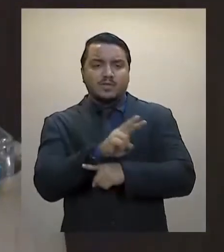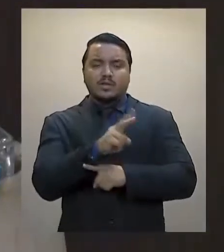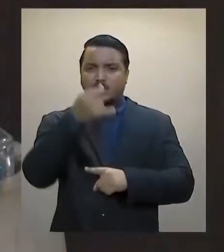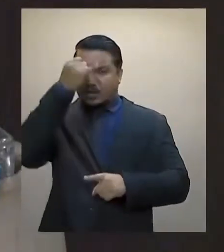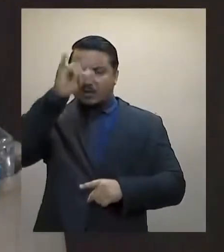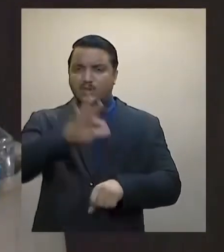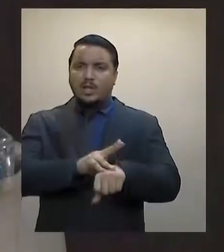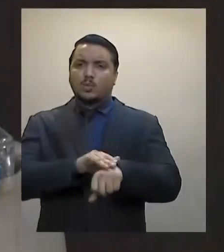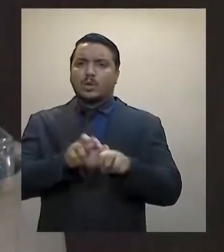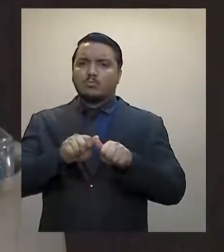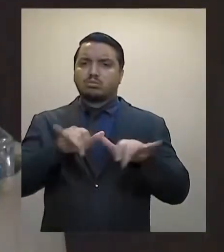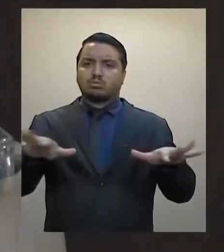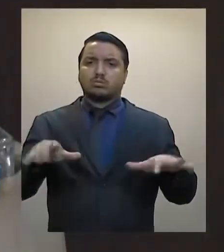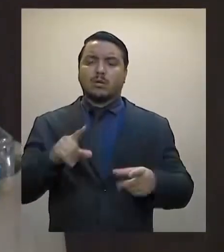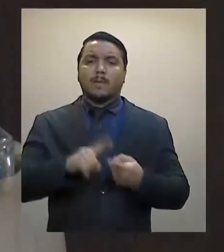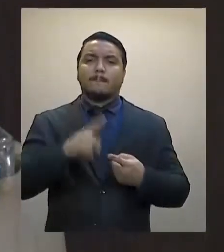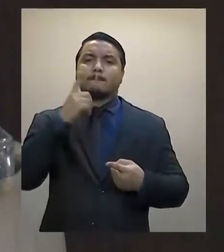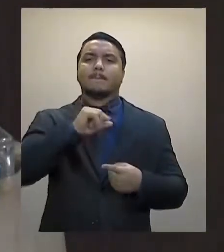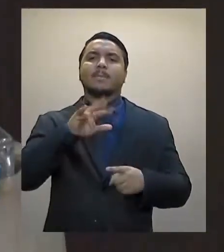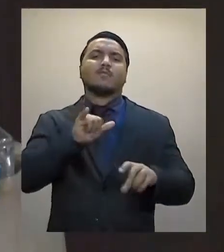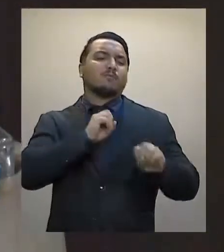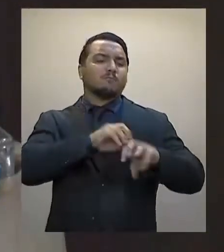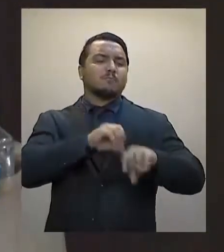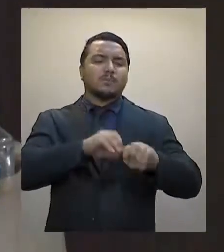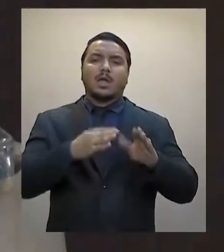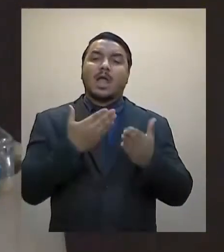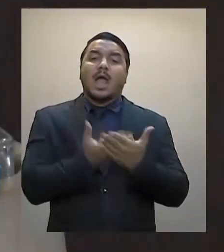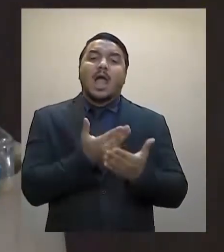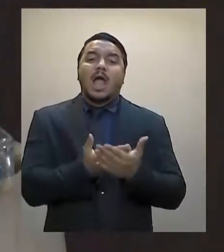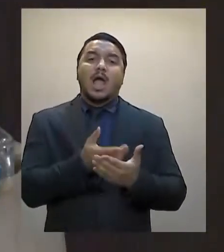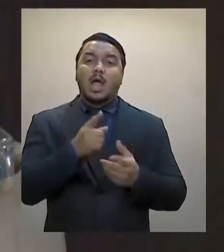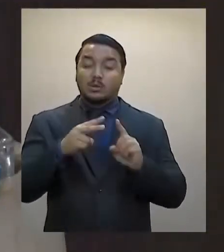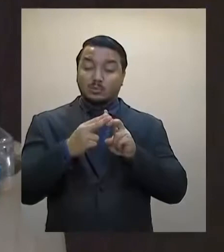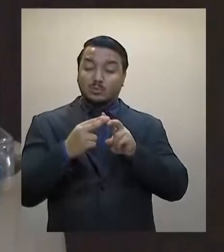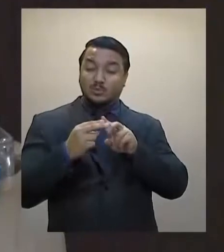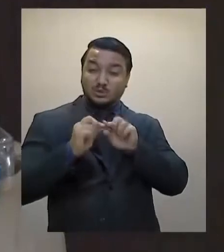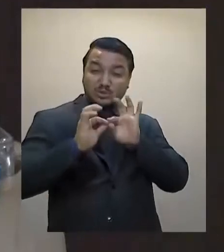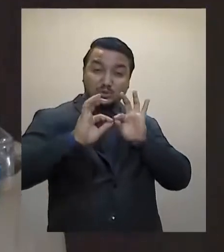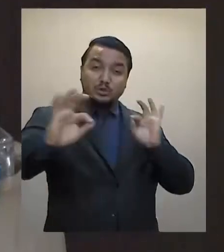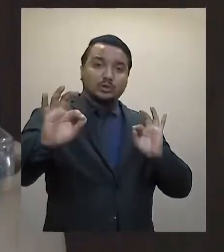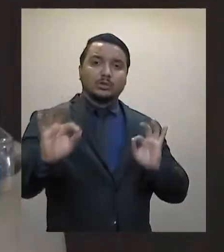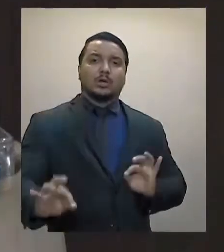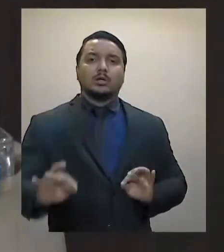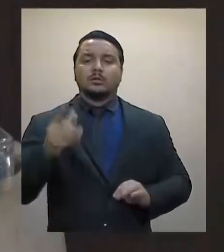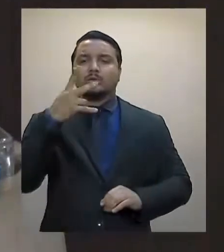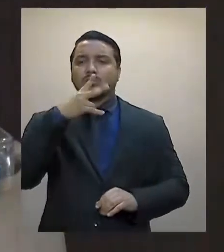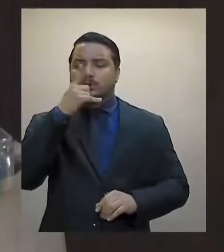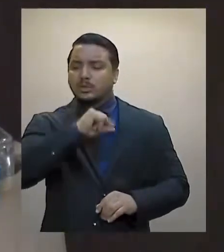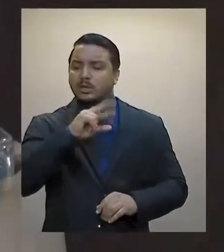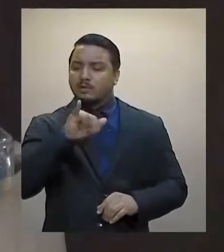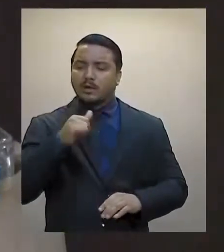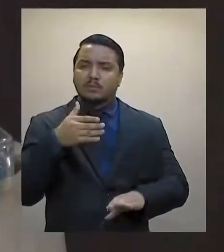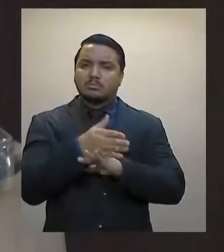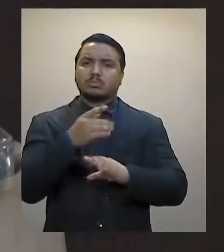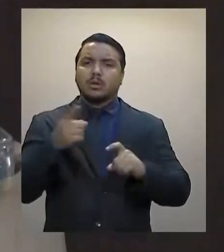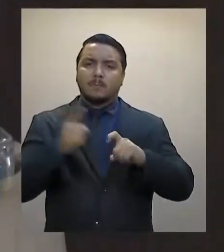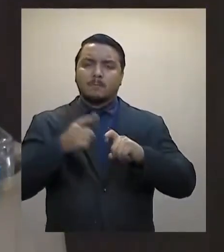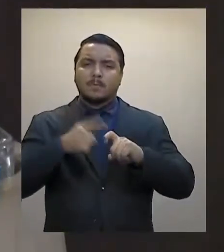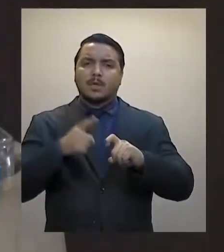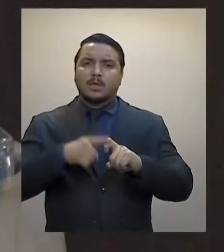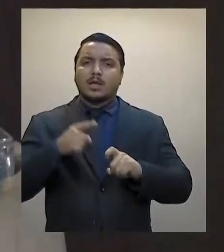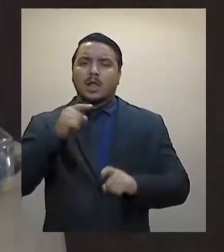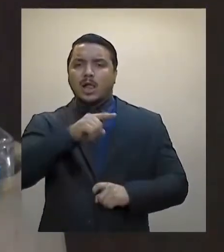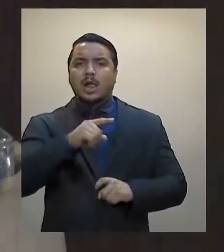é que vai dar aula no distrito mais distante? Quem é que vai fazer medicina na comunidade